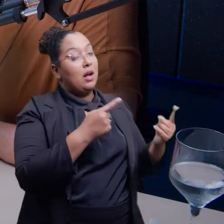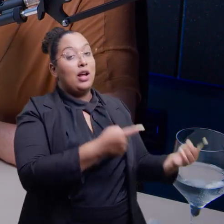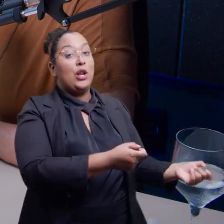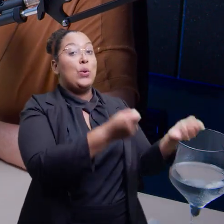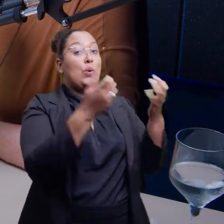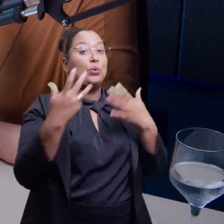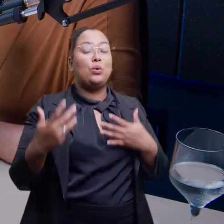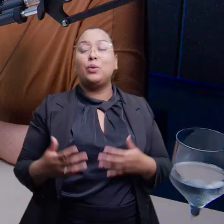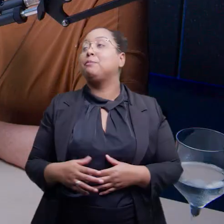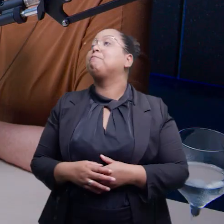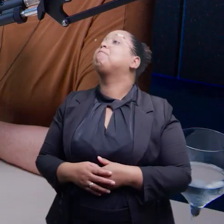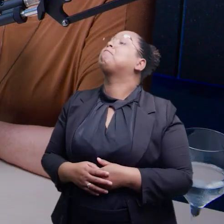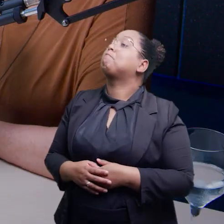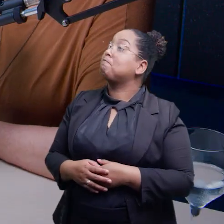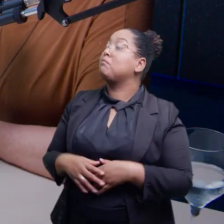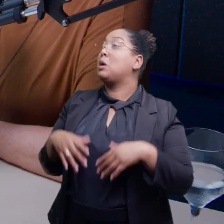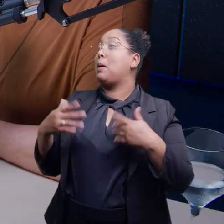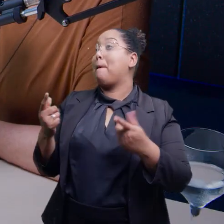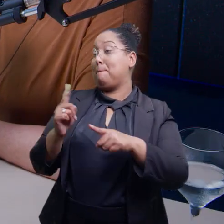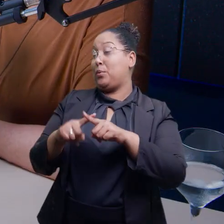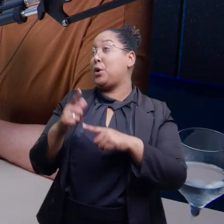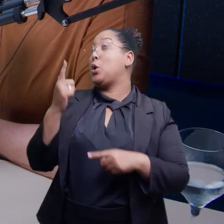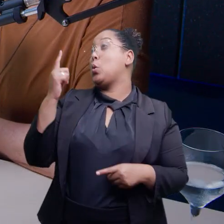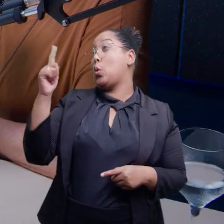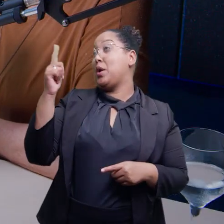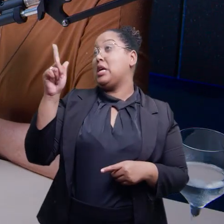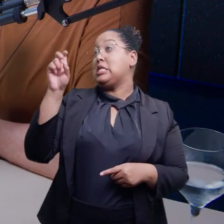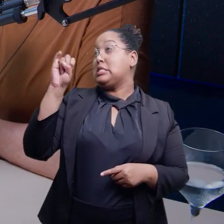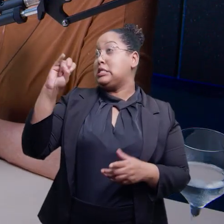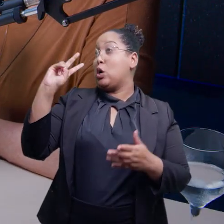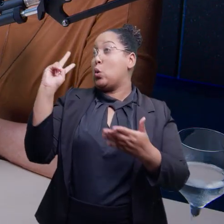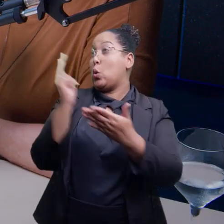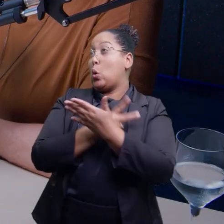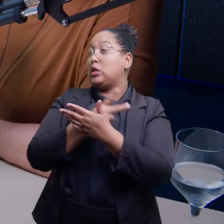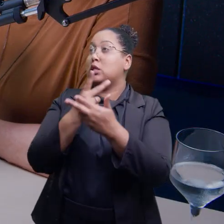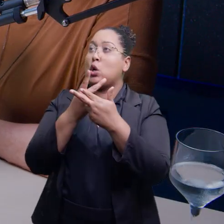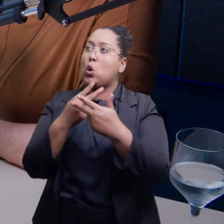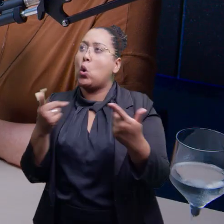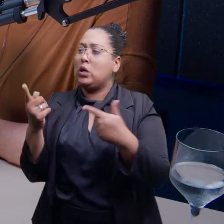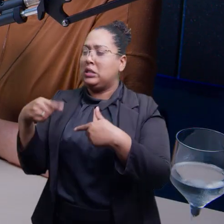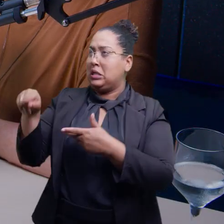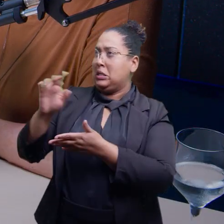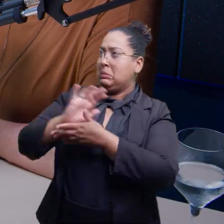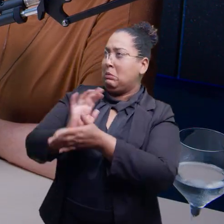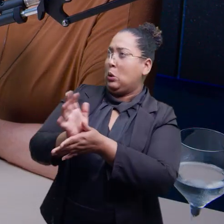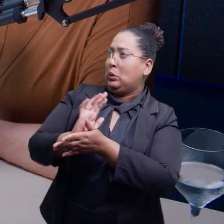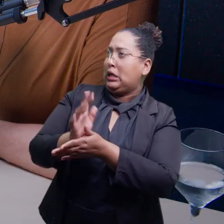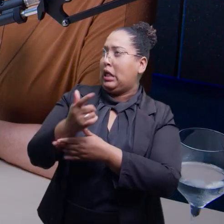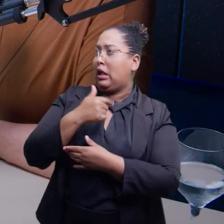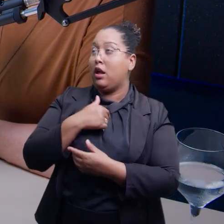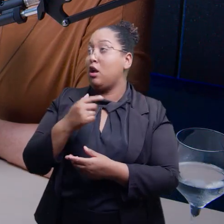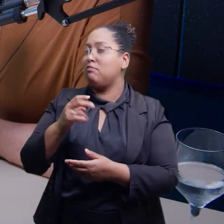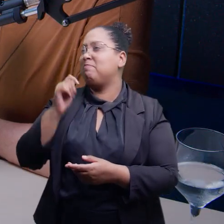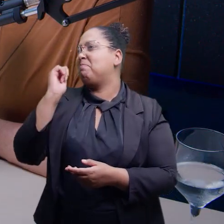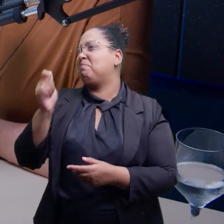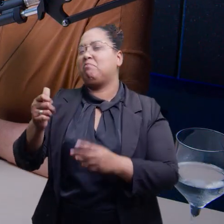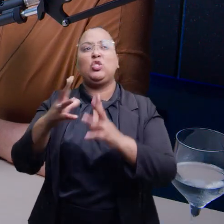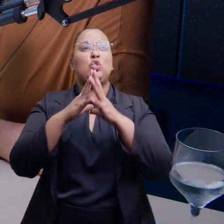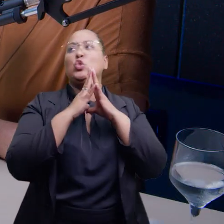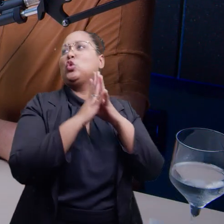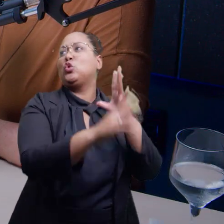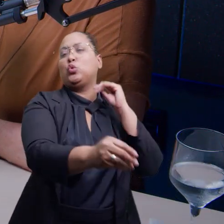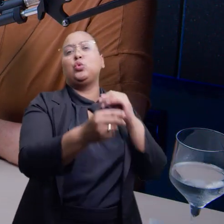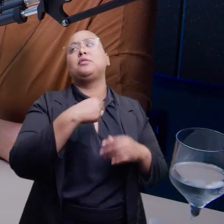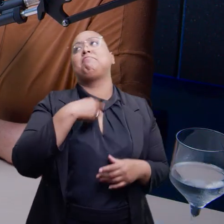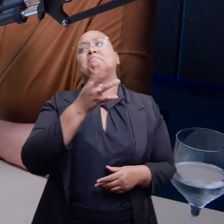que esse menino fala para o psicólogo. Não, porque aqui em Goiânia, se acontecer alguma coisa, me maltratarem, eu fujo e eu